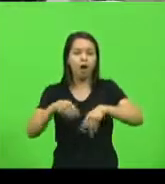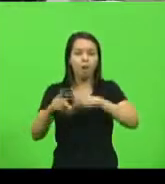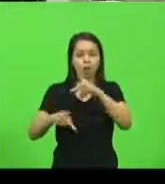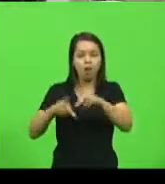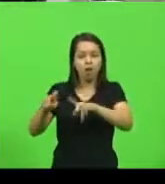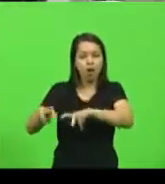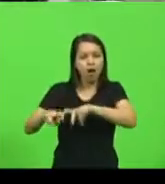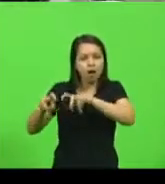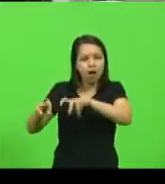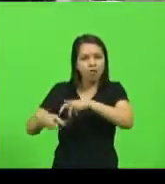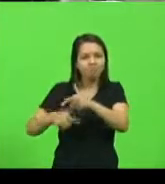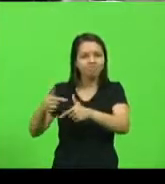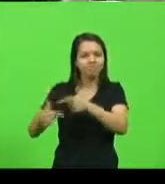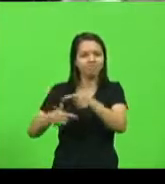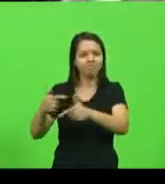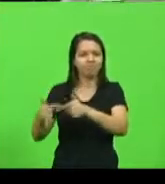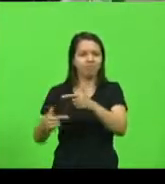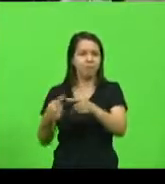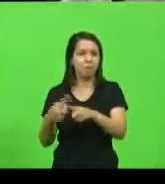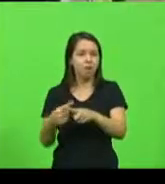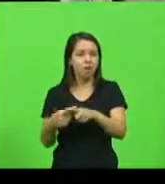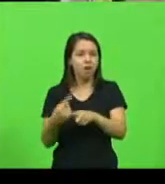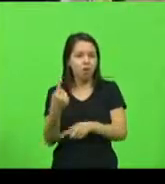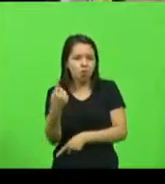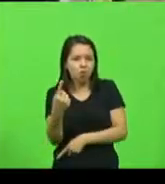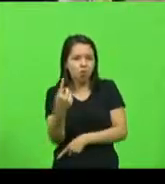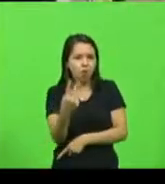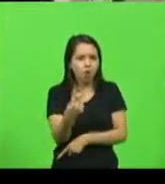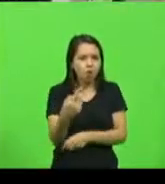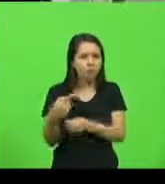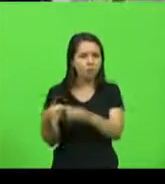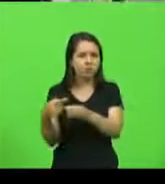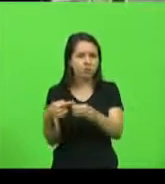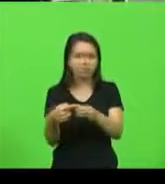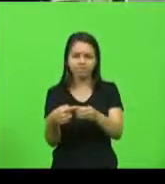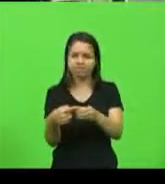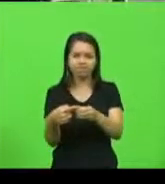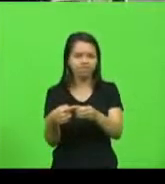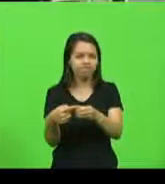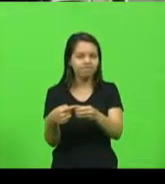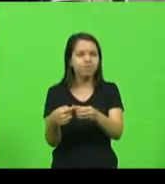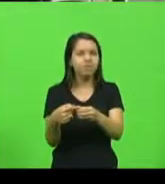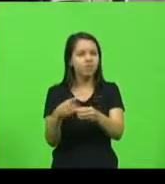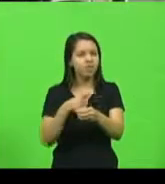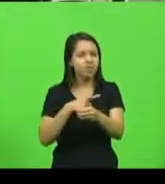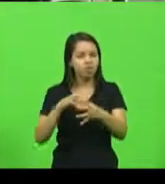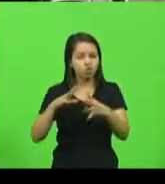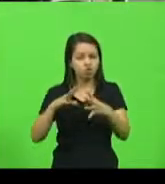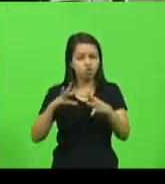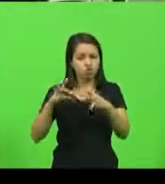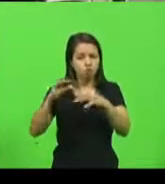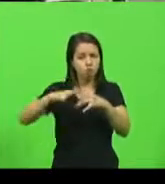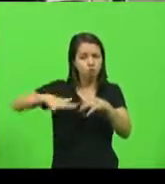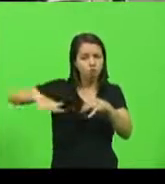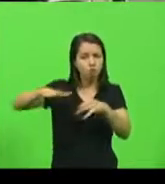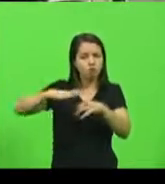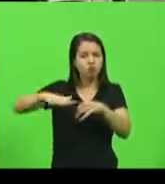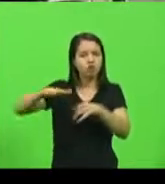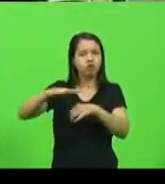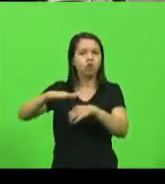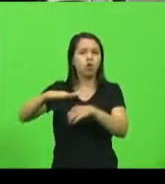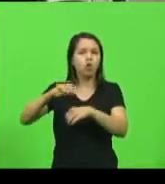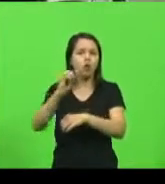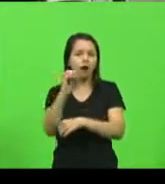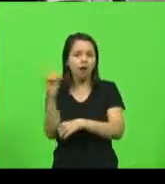porque não foi um ou dois municípios atingidos, foram basicamente todo o nosso oeste do estado catarinense,